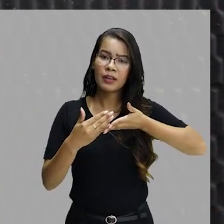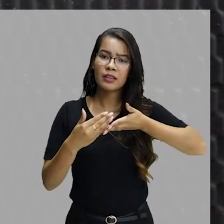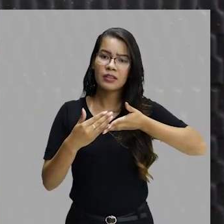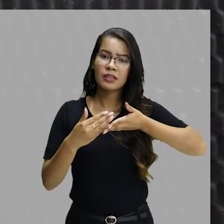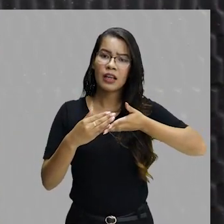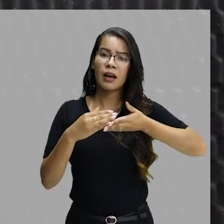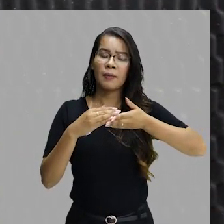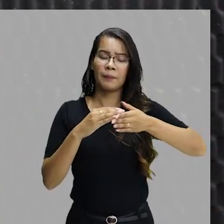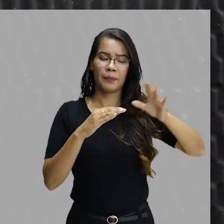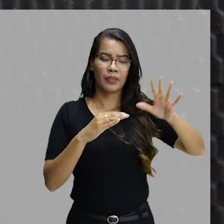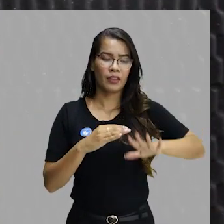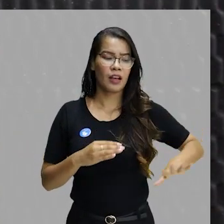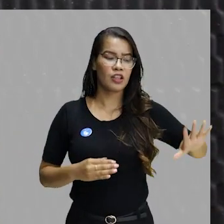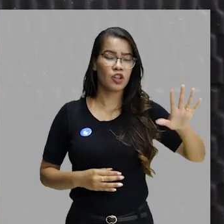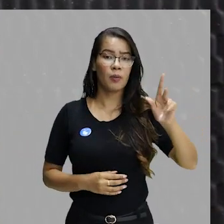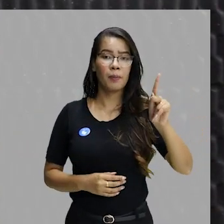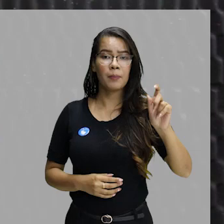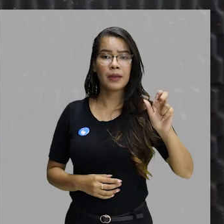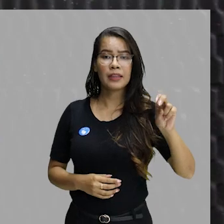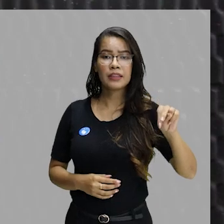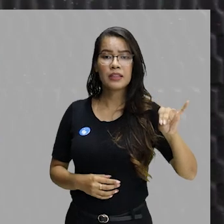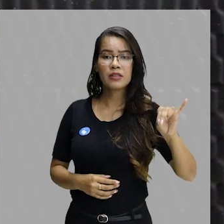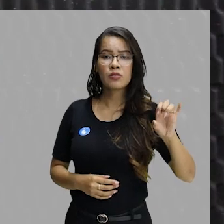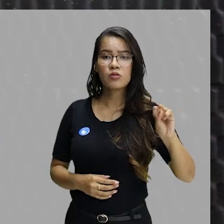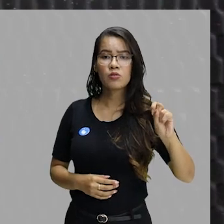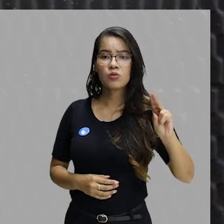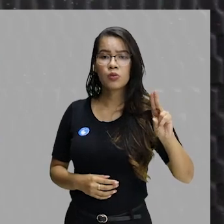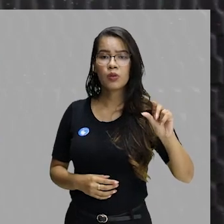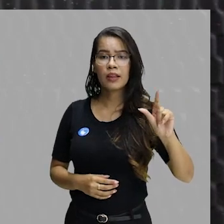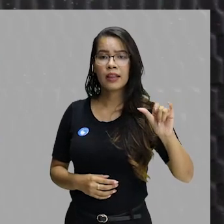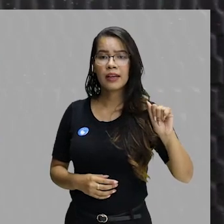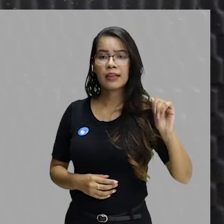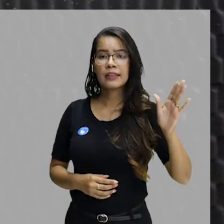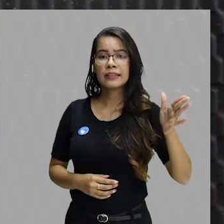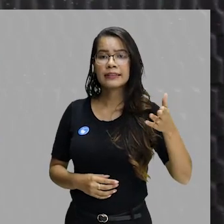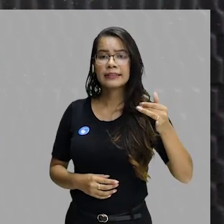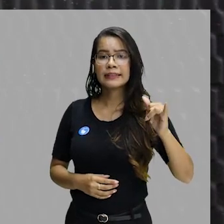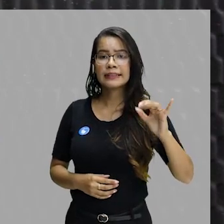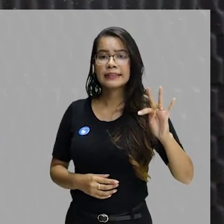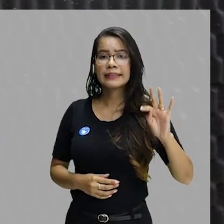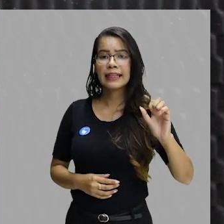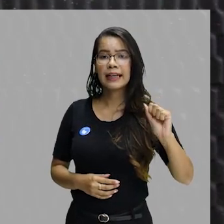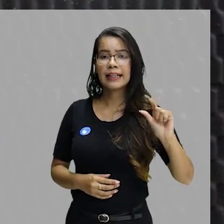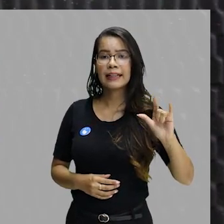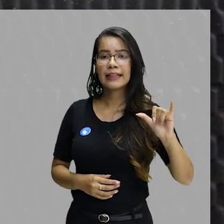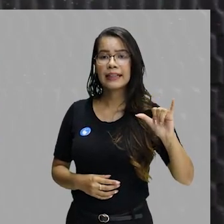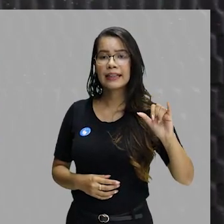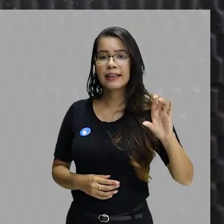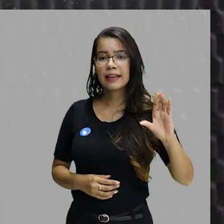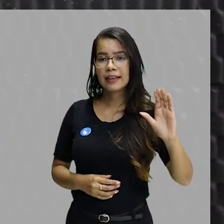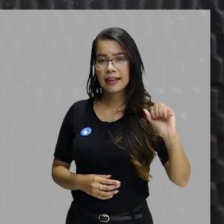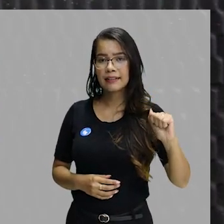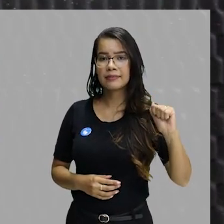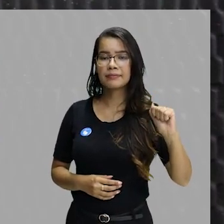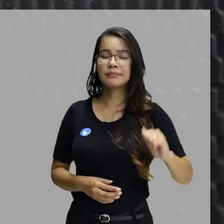Península Itálica. Ou seja, é o que nós vamos chamar de expansionismo intrapeninsular. No primeiro